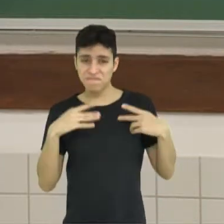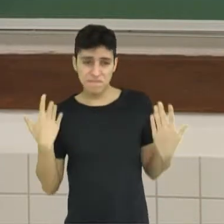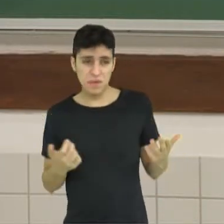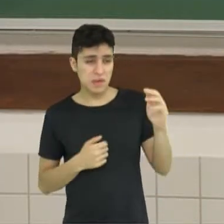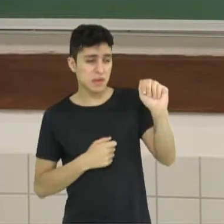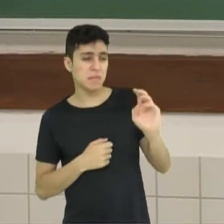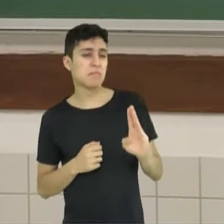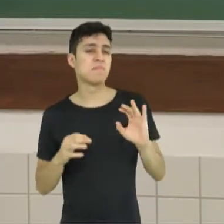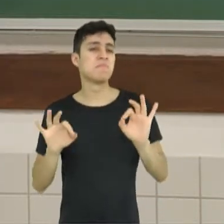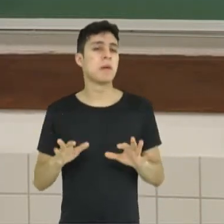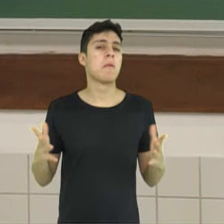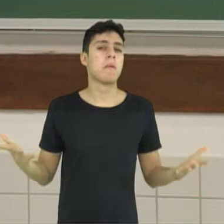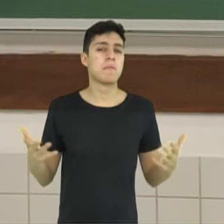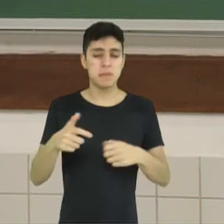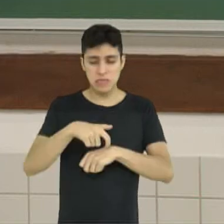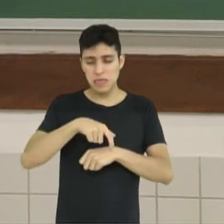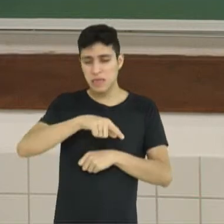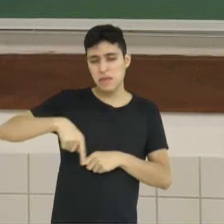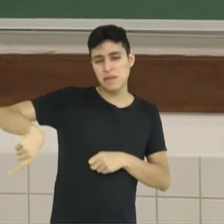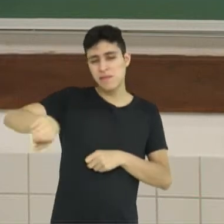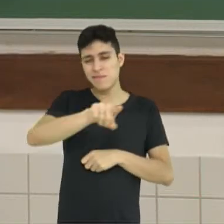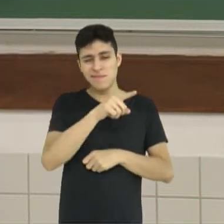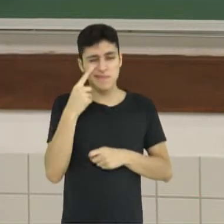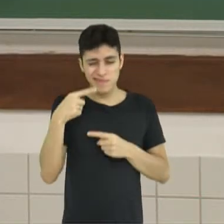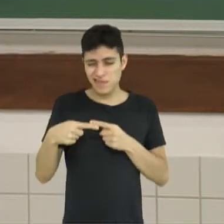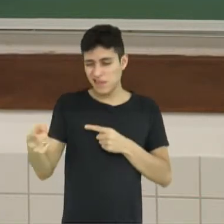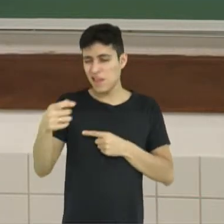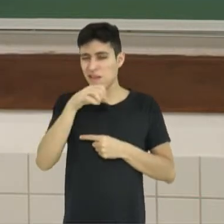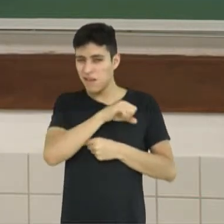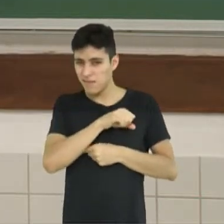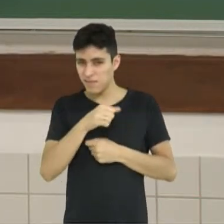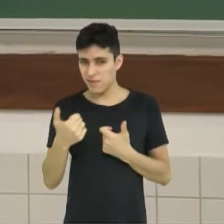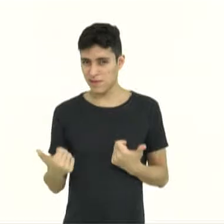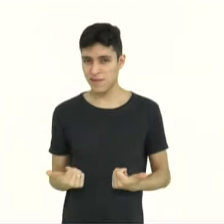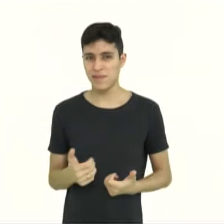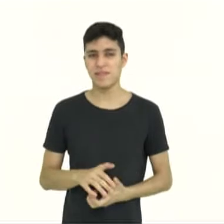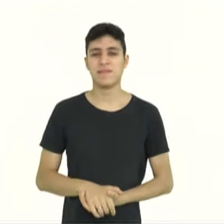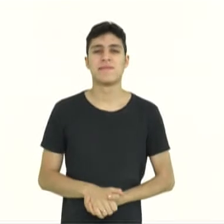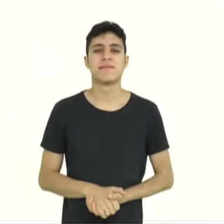está correta? Eu vou dar um tempo, olha, tempo de eu dar uma voltinha, já volto.